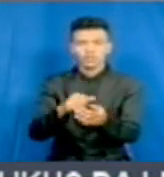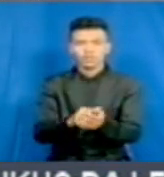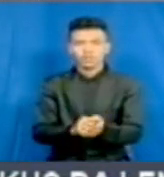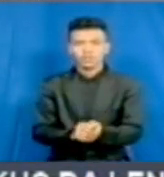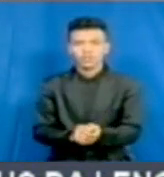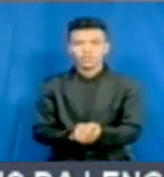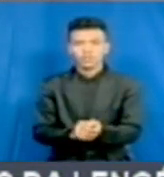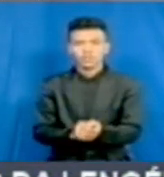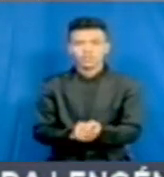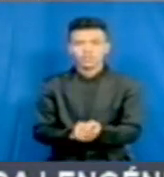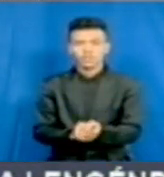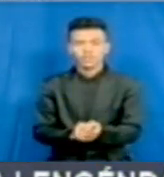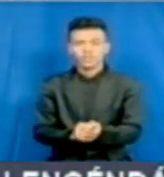115.